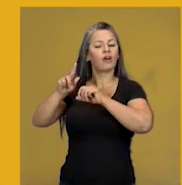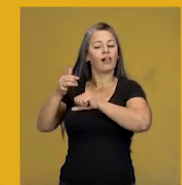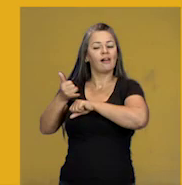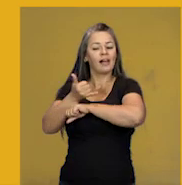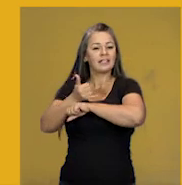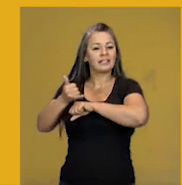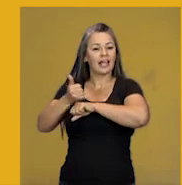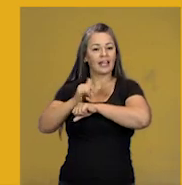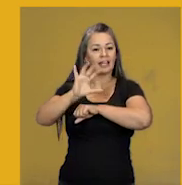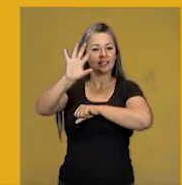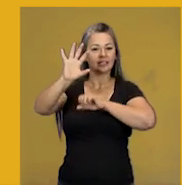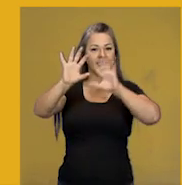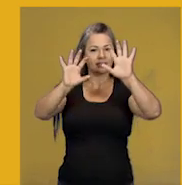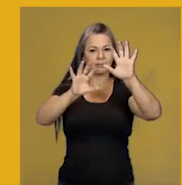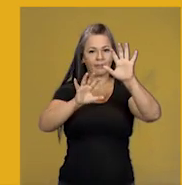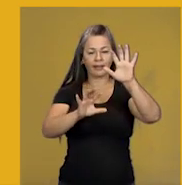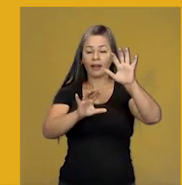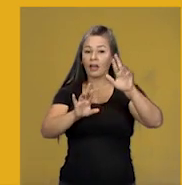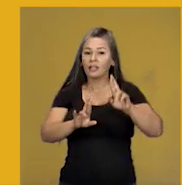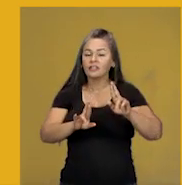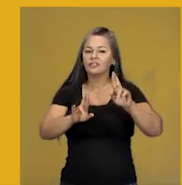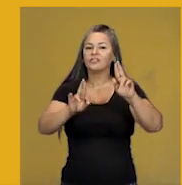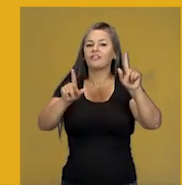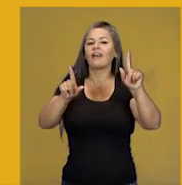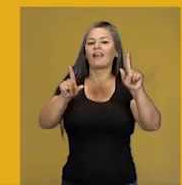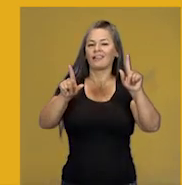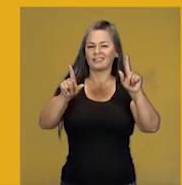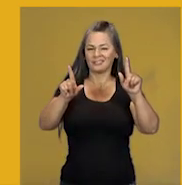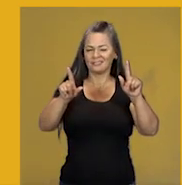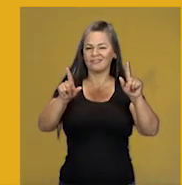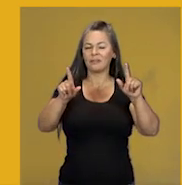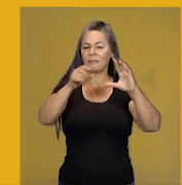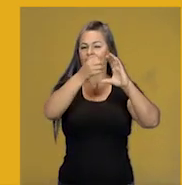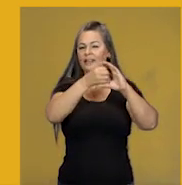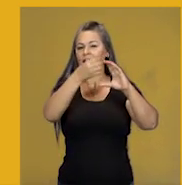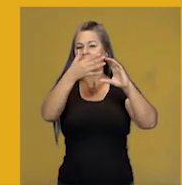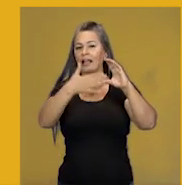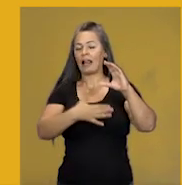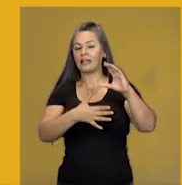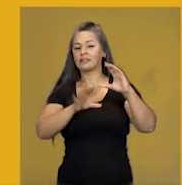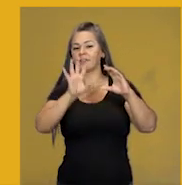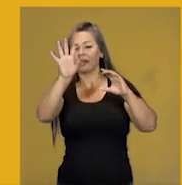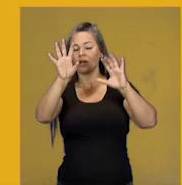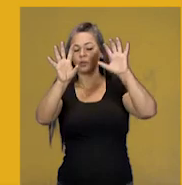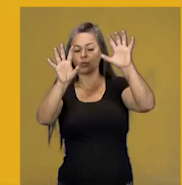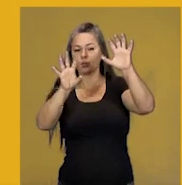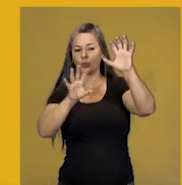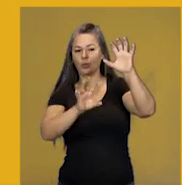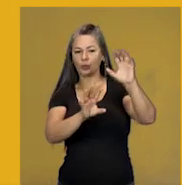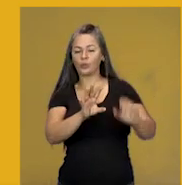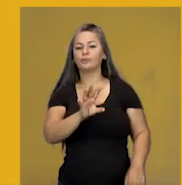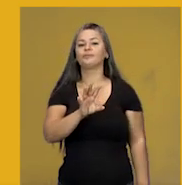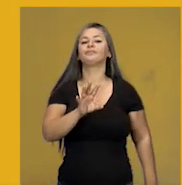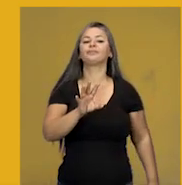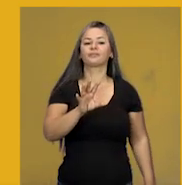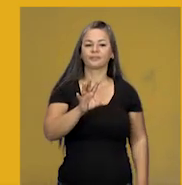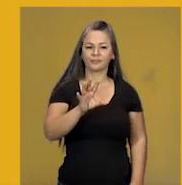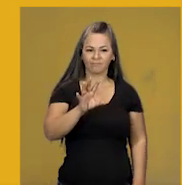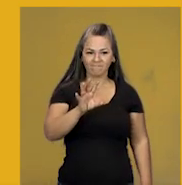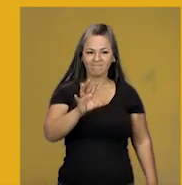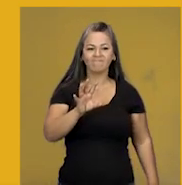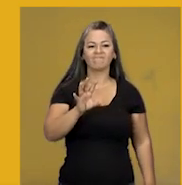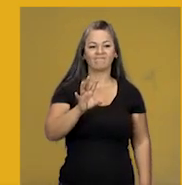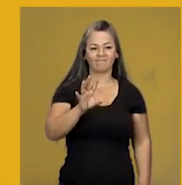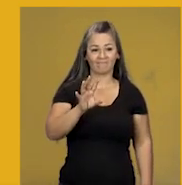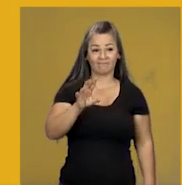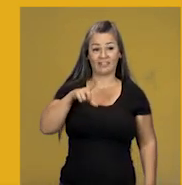espaços regionais. Então nesse caso, para poder classificar esse tipo de regionalização, o professor Pedro utilizou